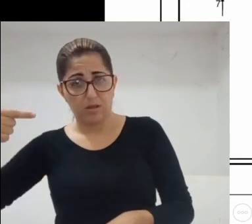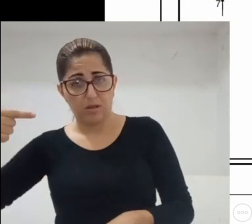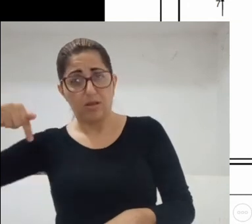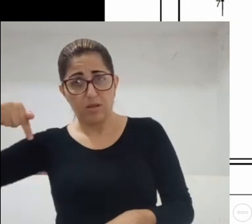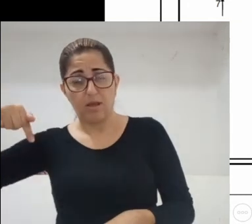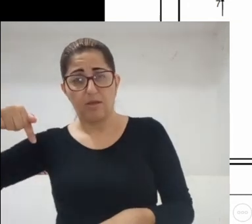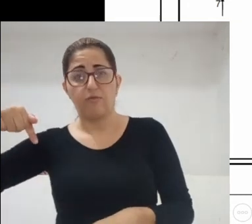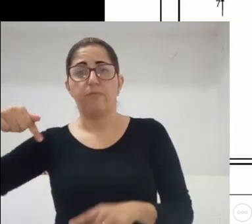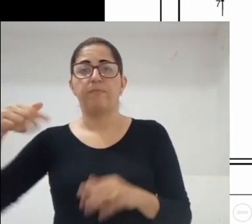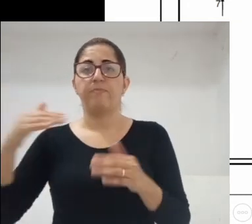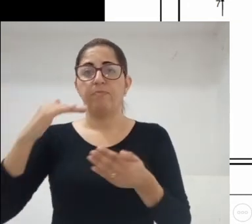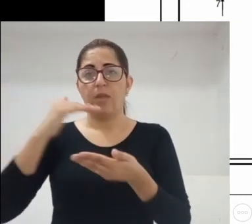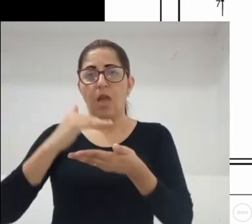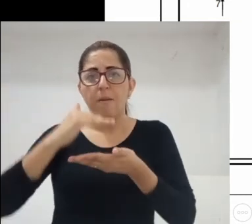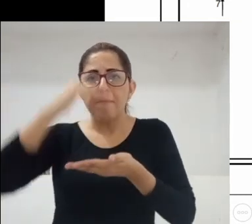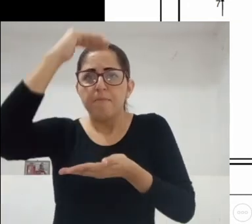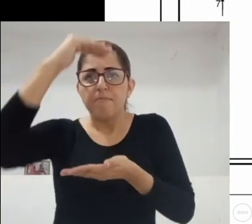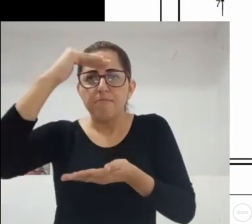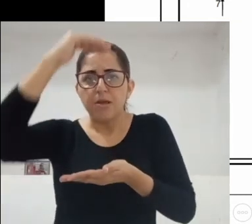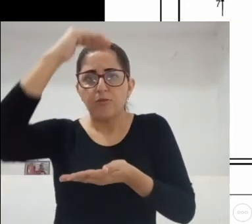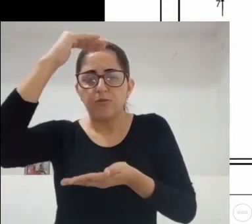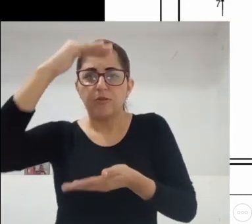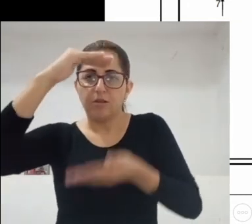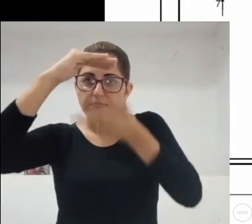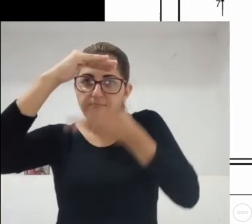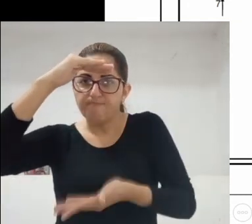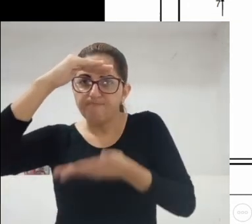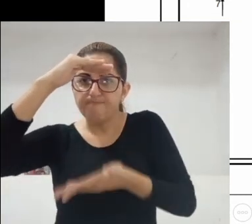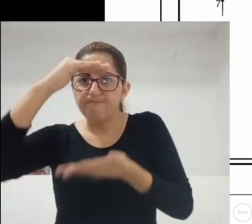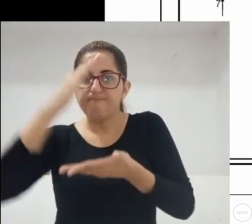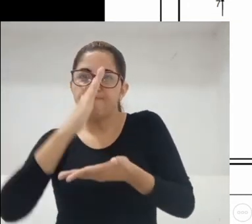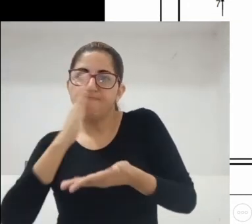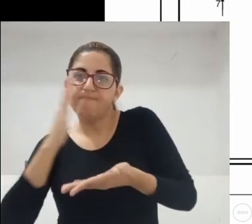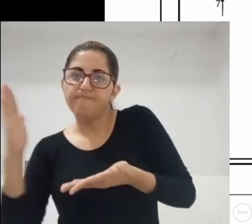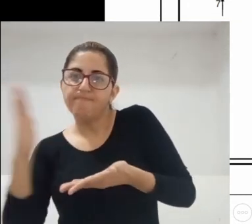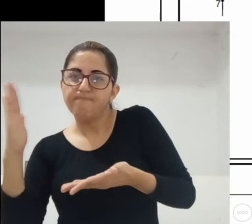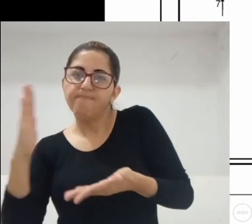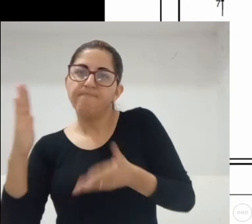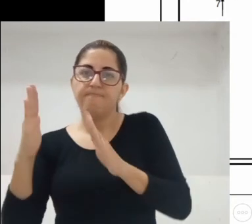297. As margens, não é? Como a gente conseguiu observar, a margem